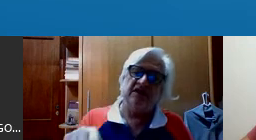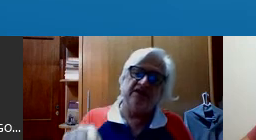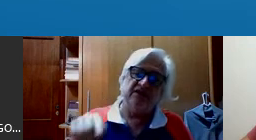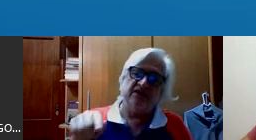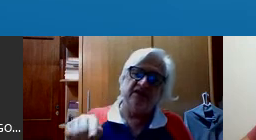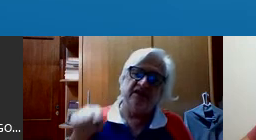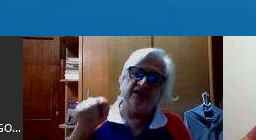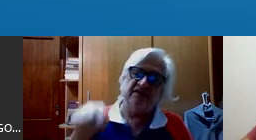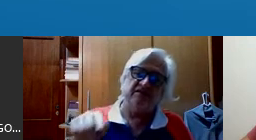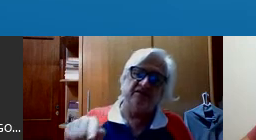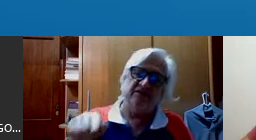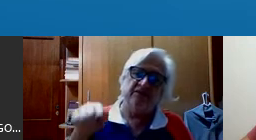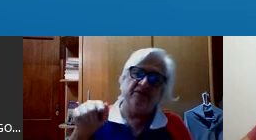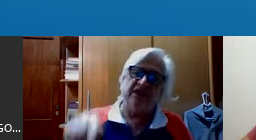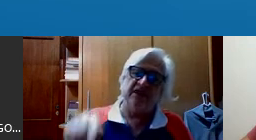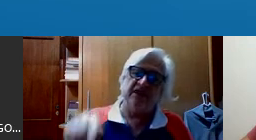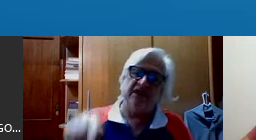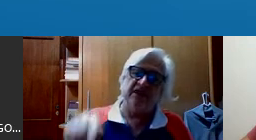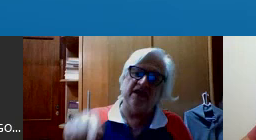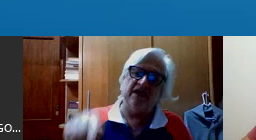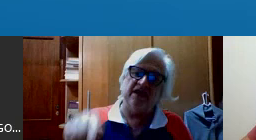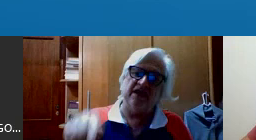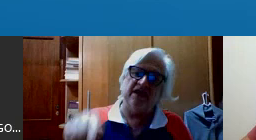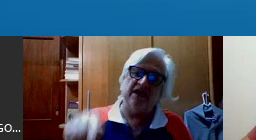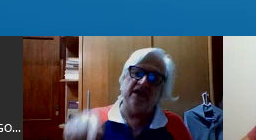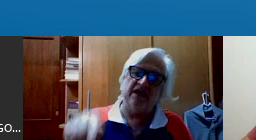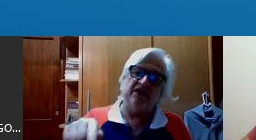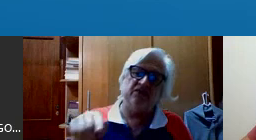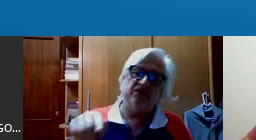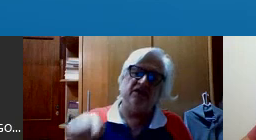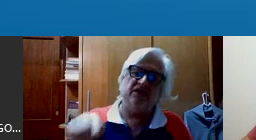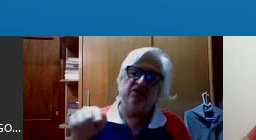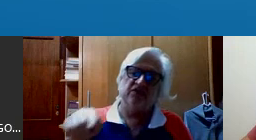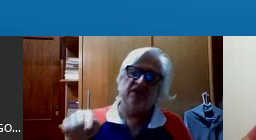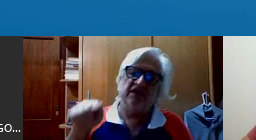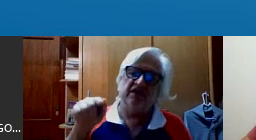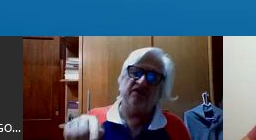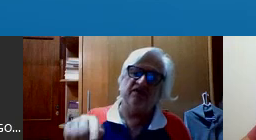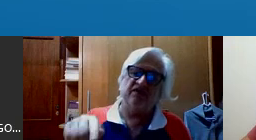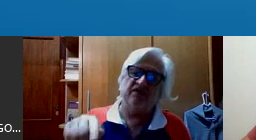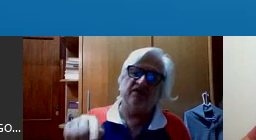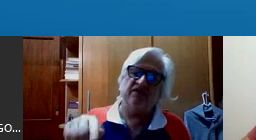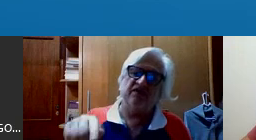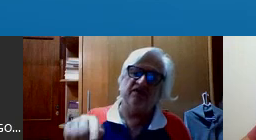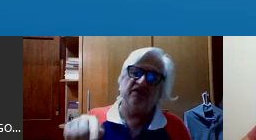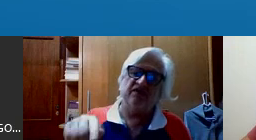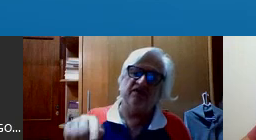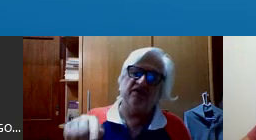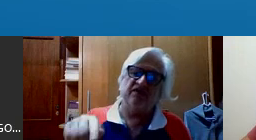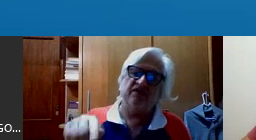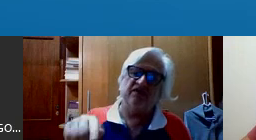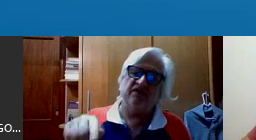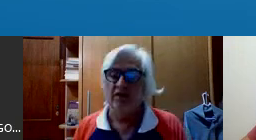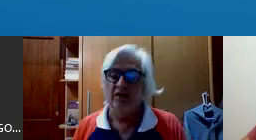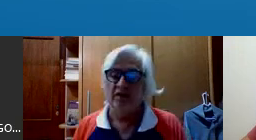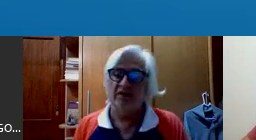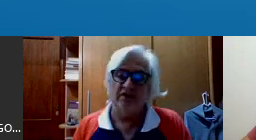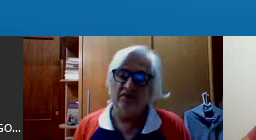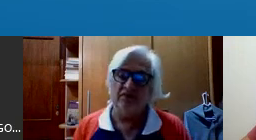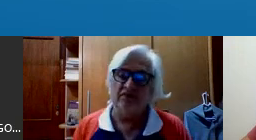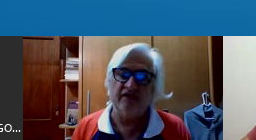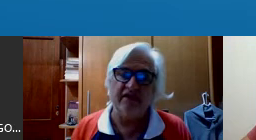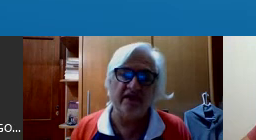alta tenacidade, e mais do que isso, ela tem que ficar cada vez mais tenaz quanto mais